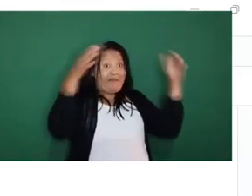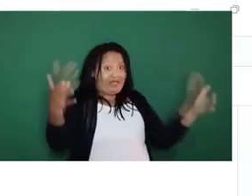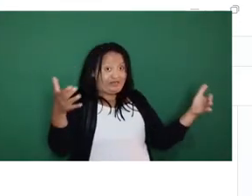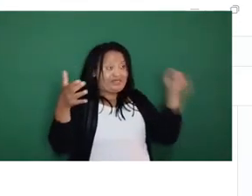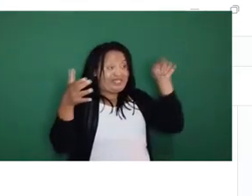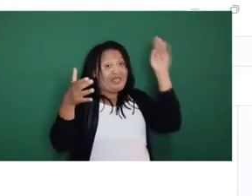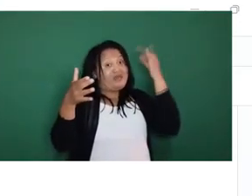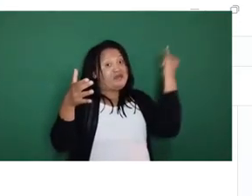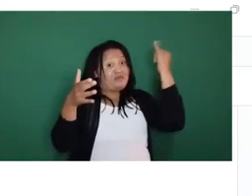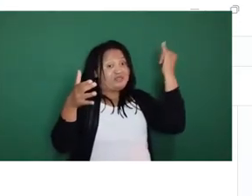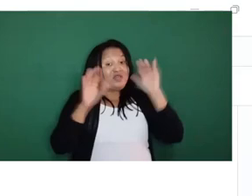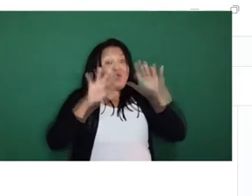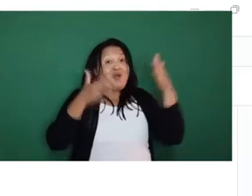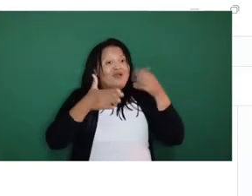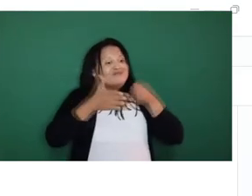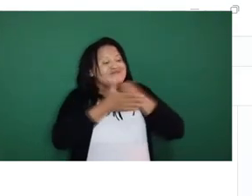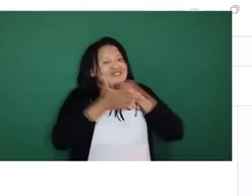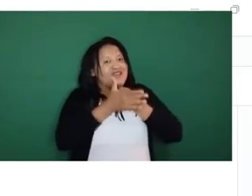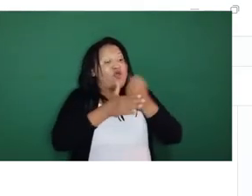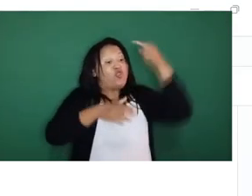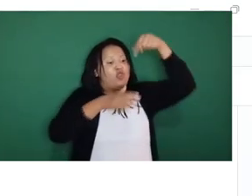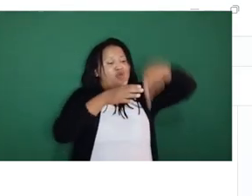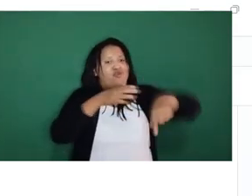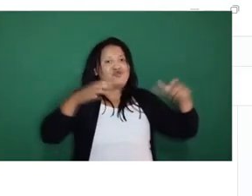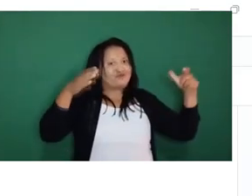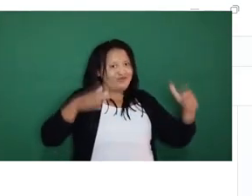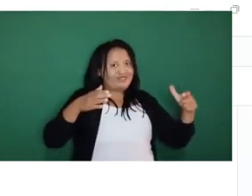deve ser a pressão absoluta no fundo do tanque